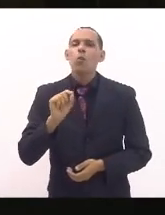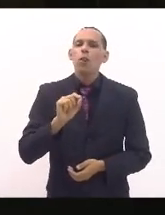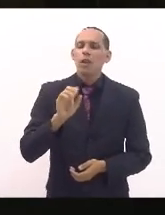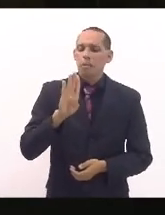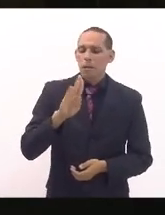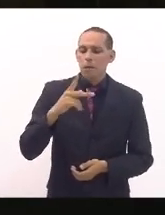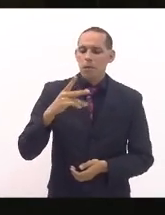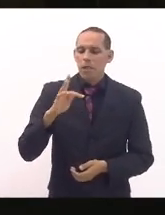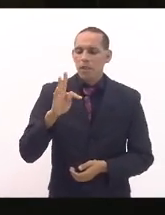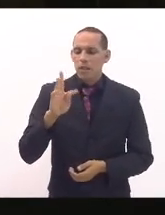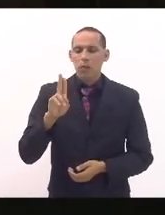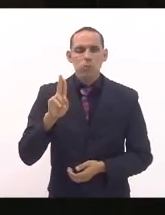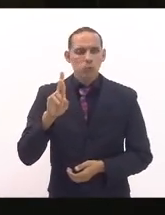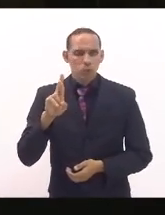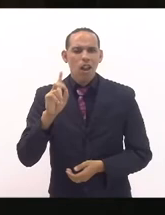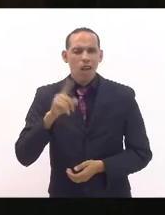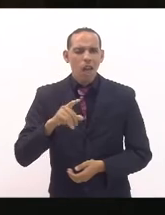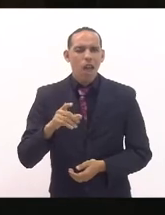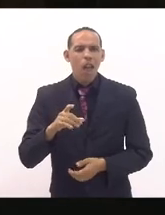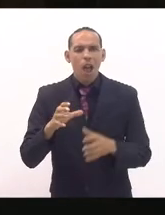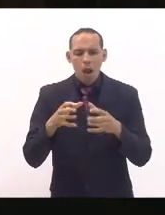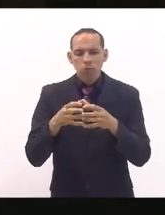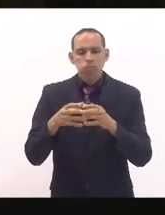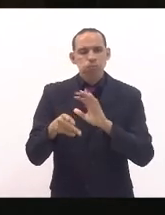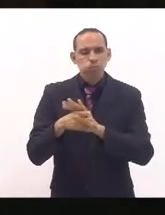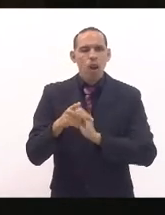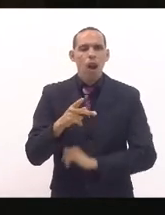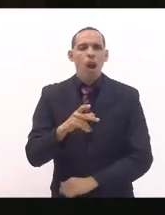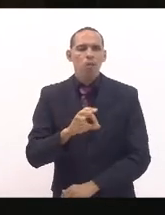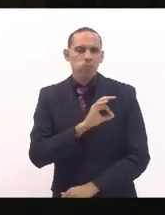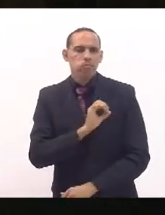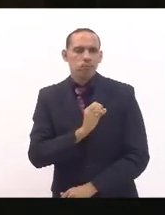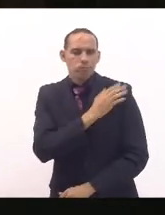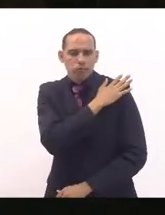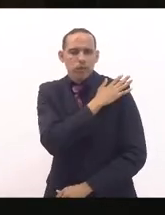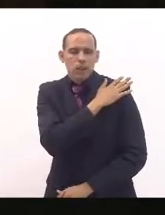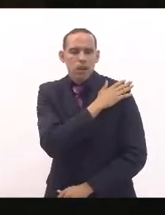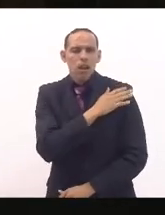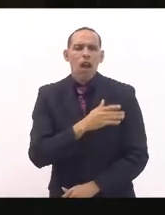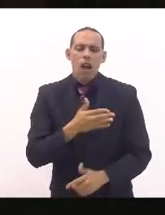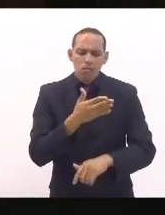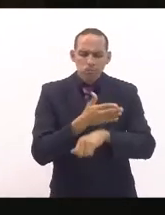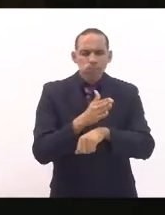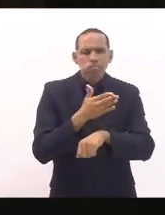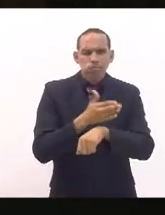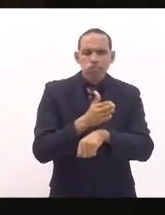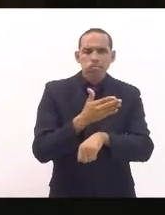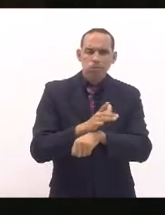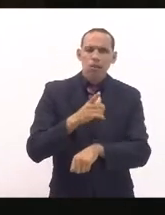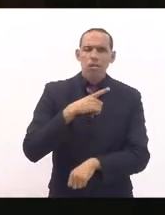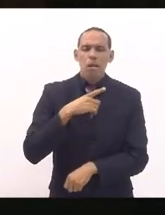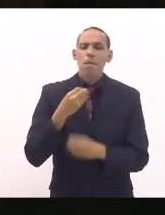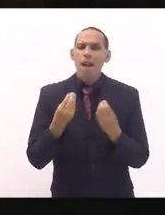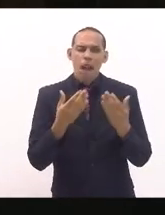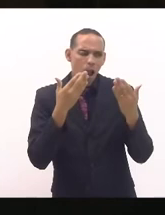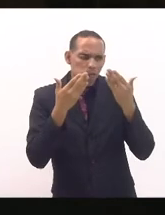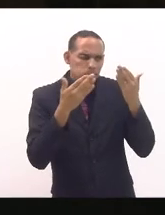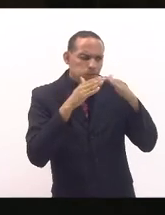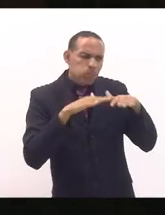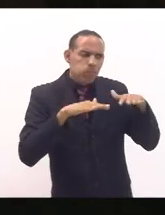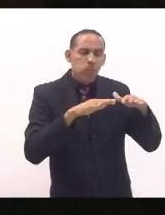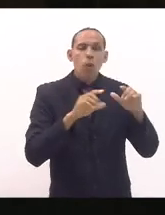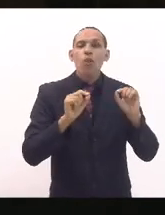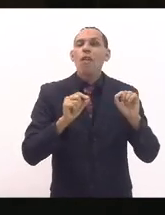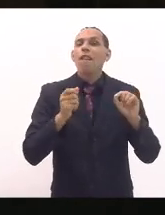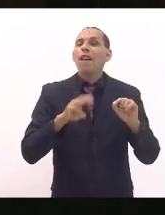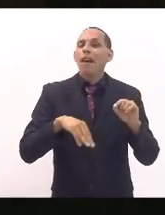Batalhão da Polícia Militar, já totalmente treinado e equipado para fazer o atendimento do